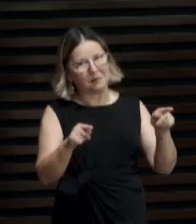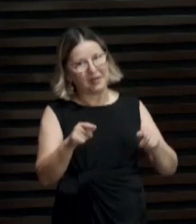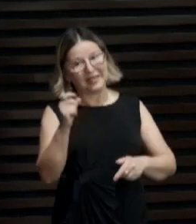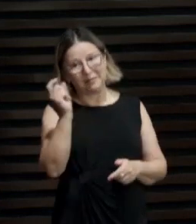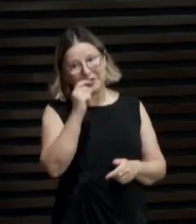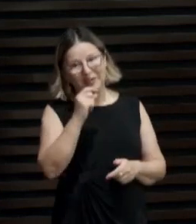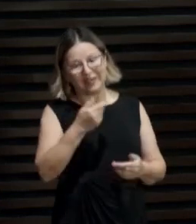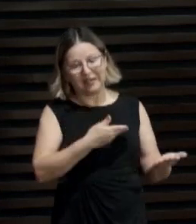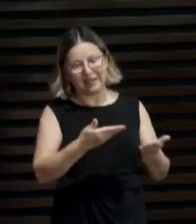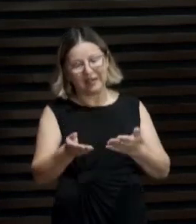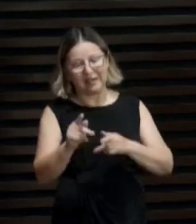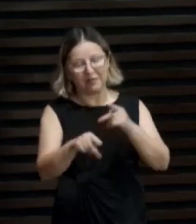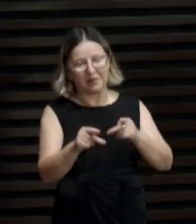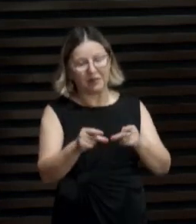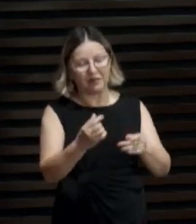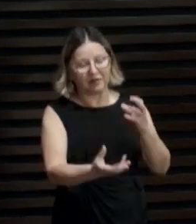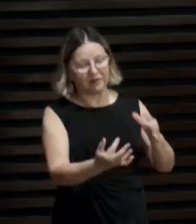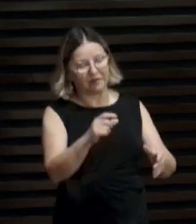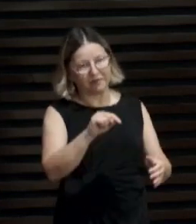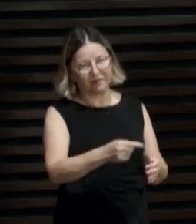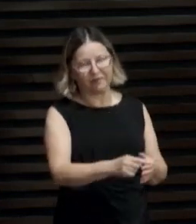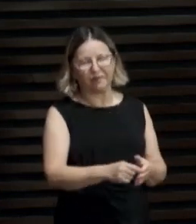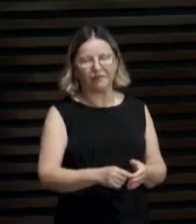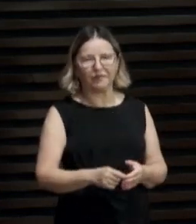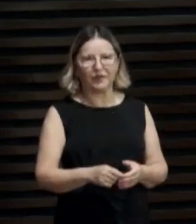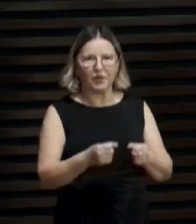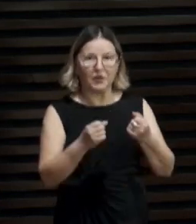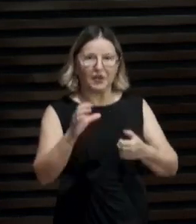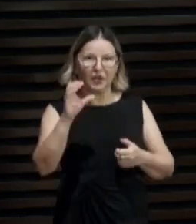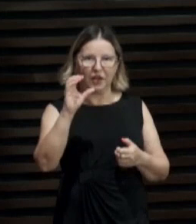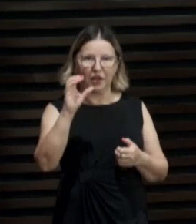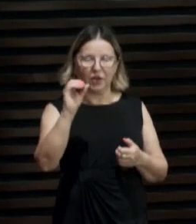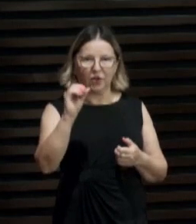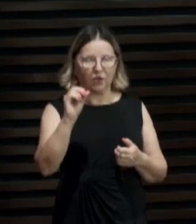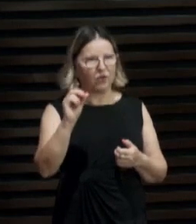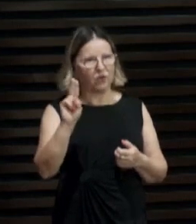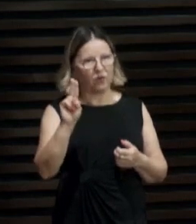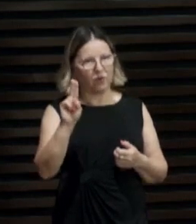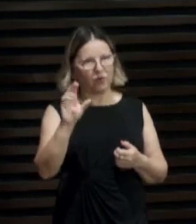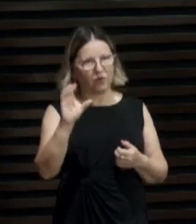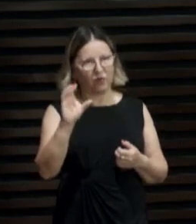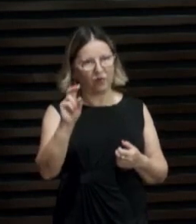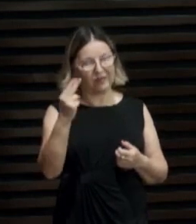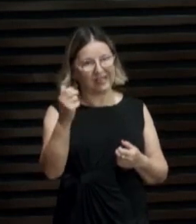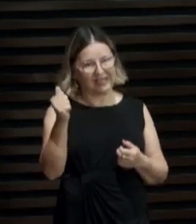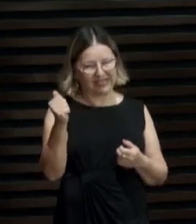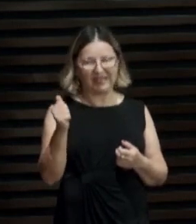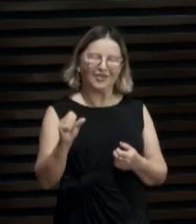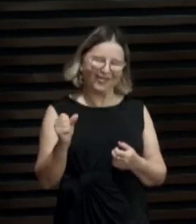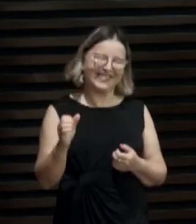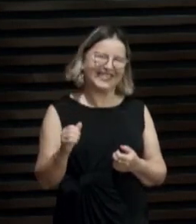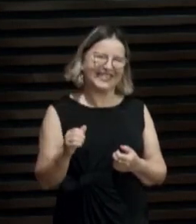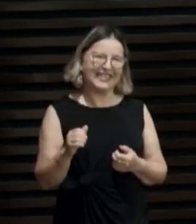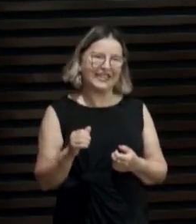inferno. Os grandes coaches, levando as pessoas a confiarem em si